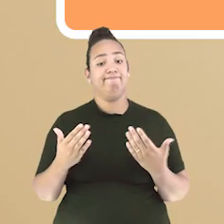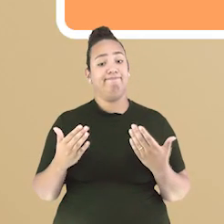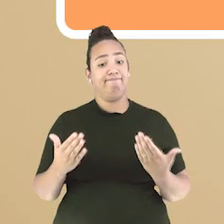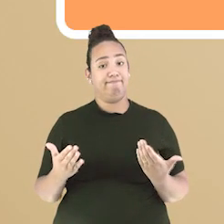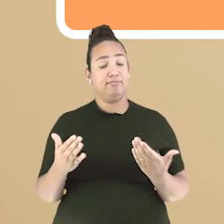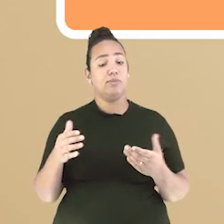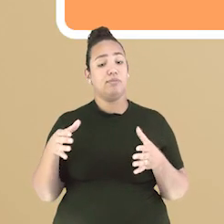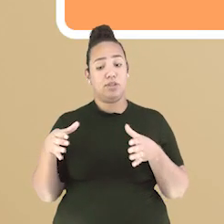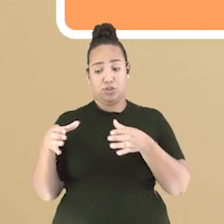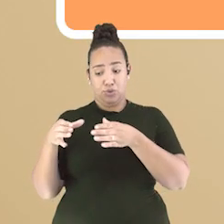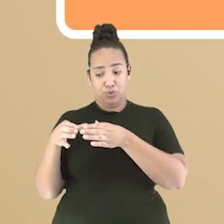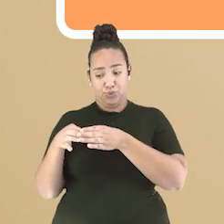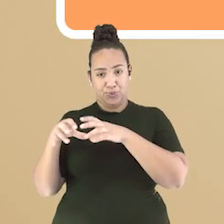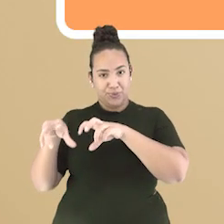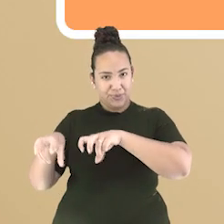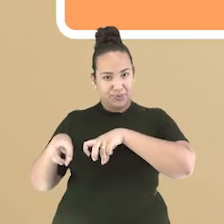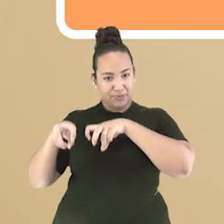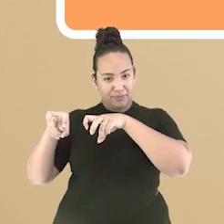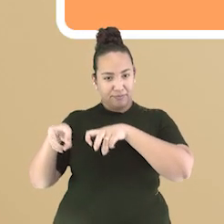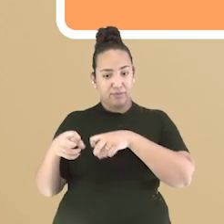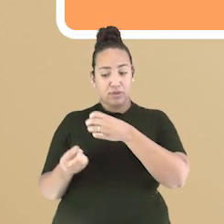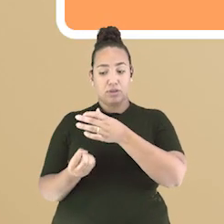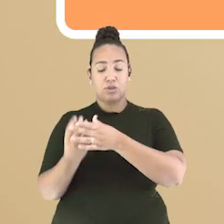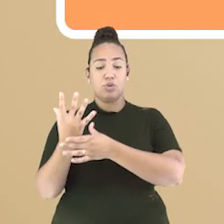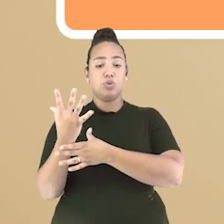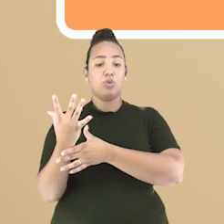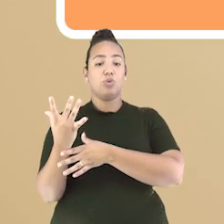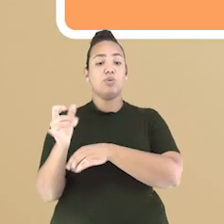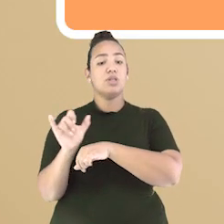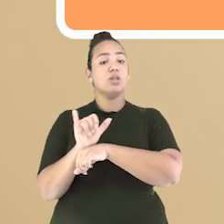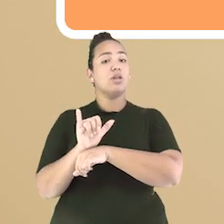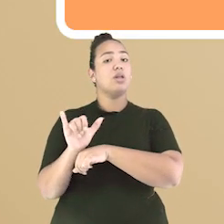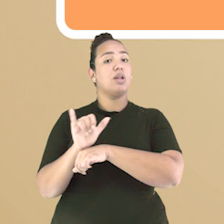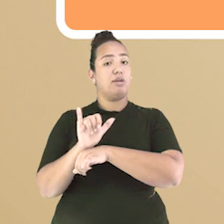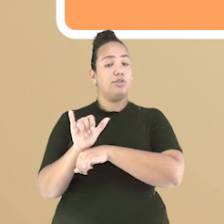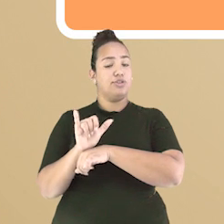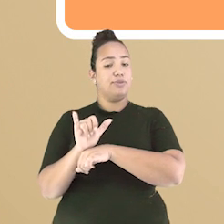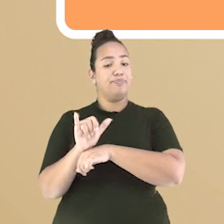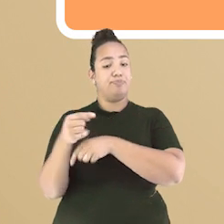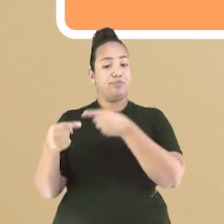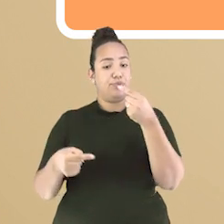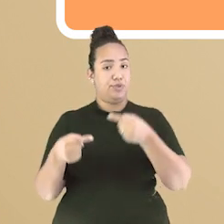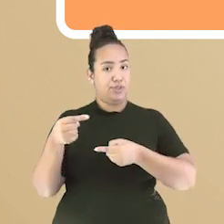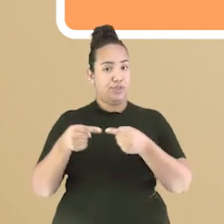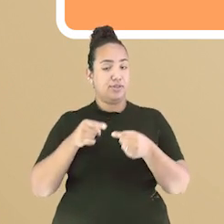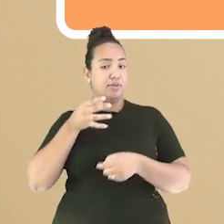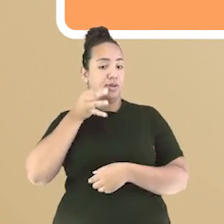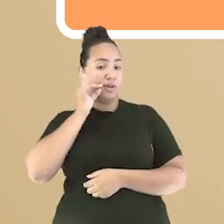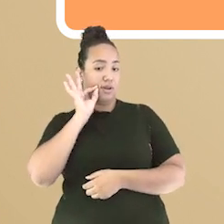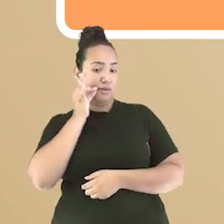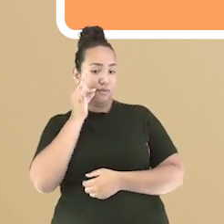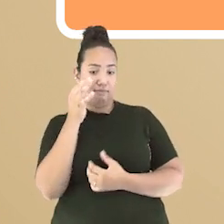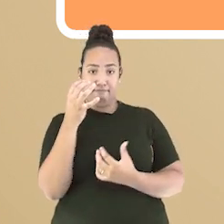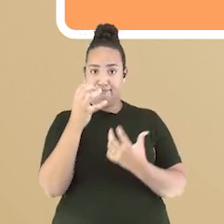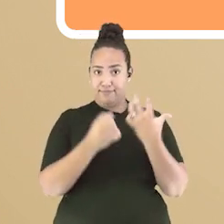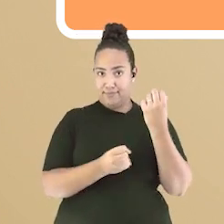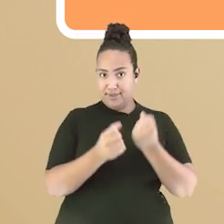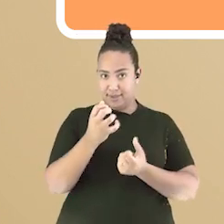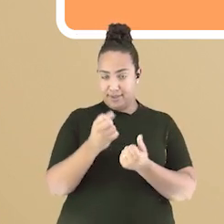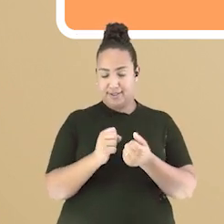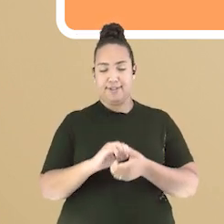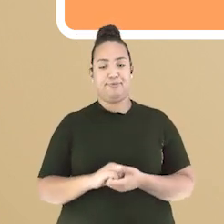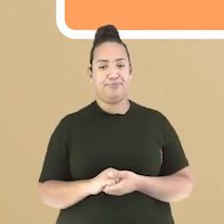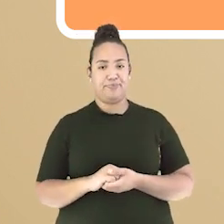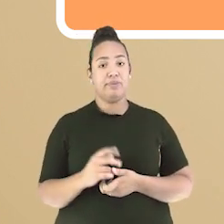se manter no poder, essa elite agrária criou um esquema político, a política do café com leite. Era assim, teremos